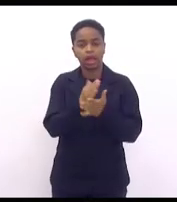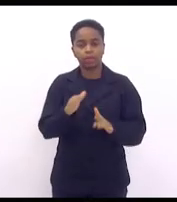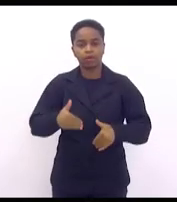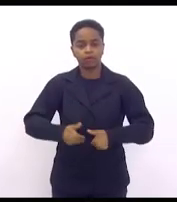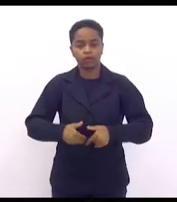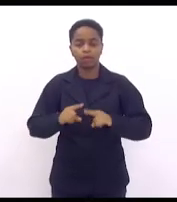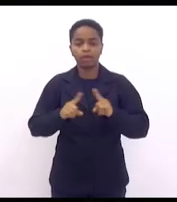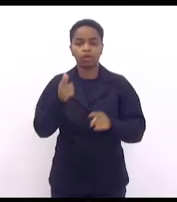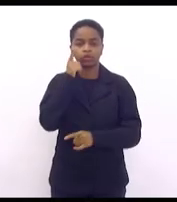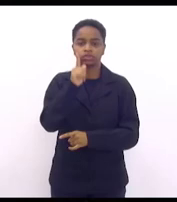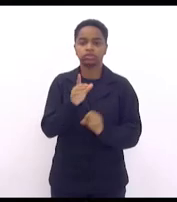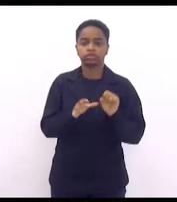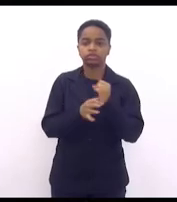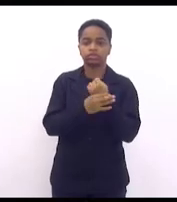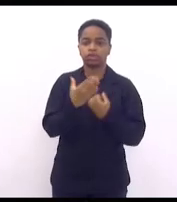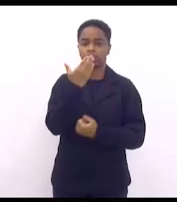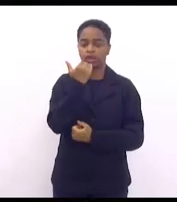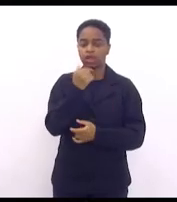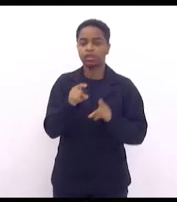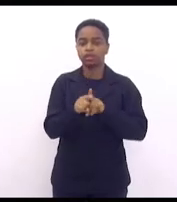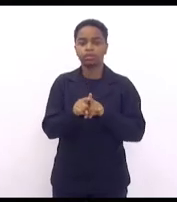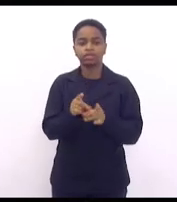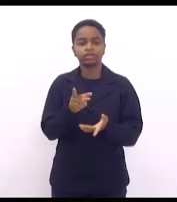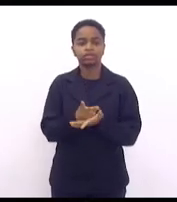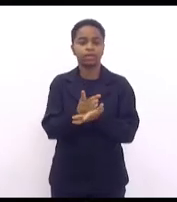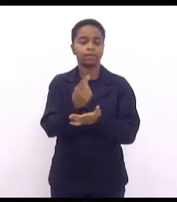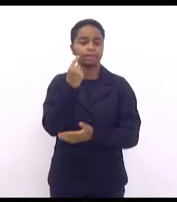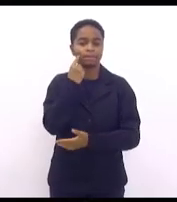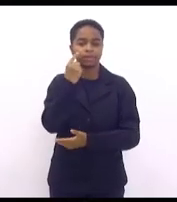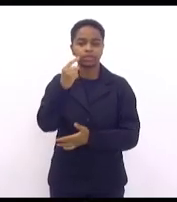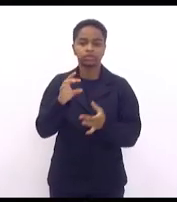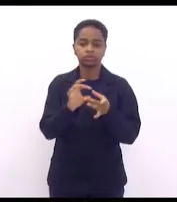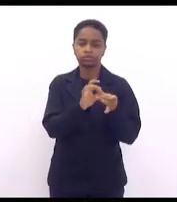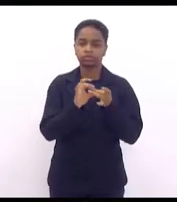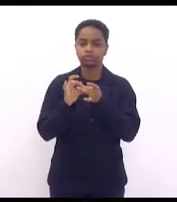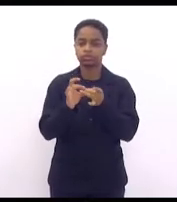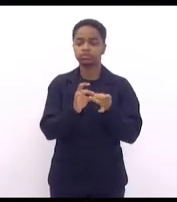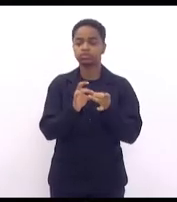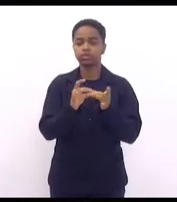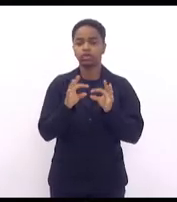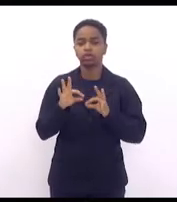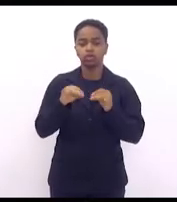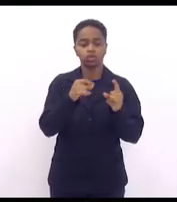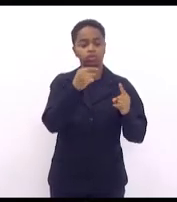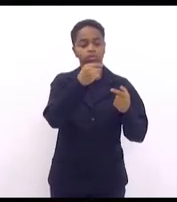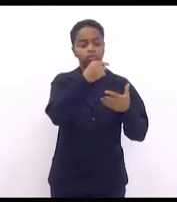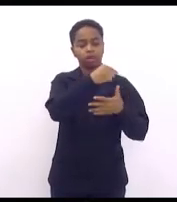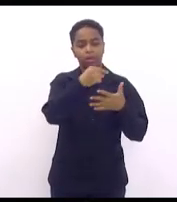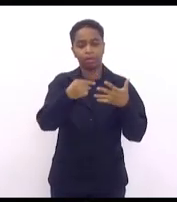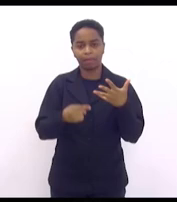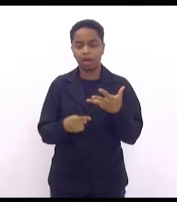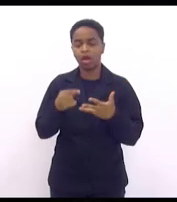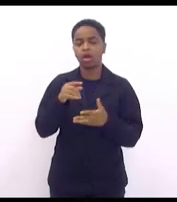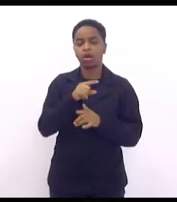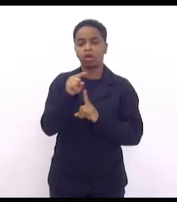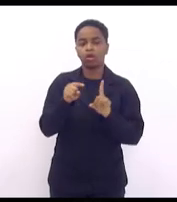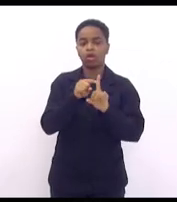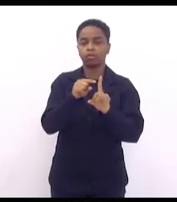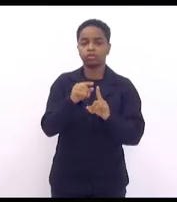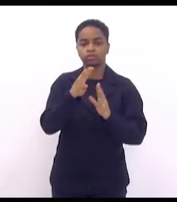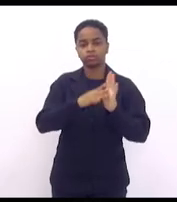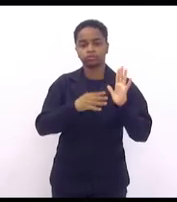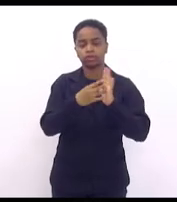segurança alimentar, e pensando sempre em unir todos esses objetivos da Agenda 2030,